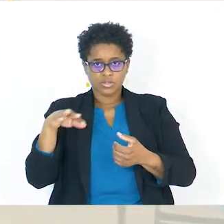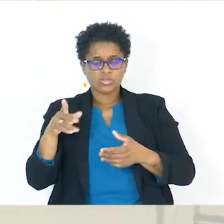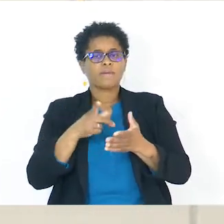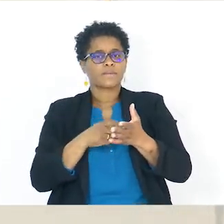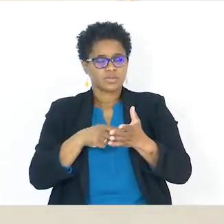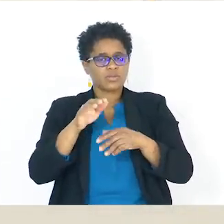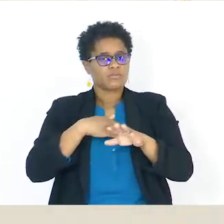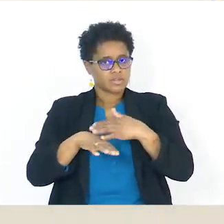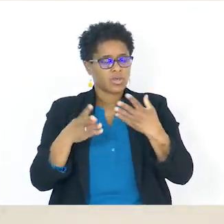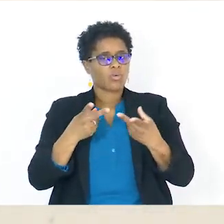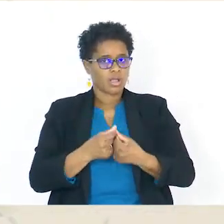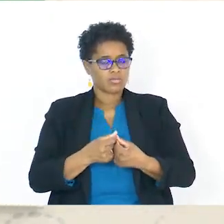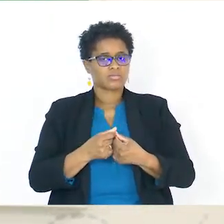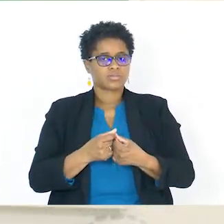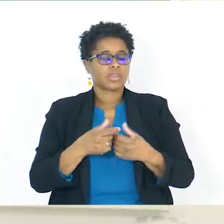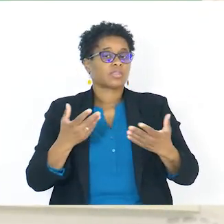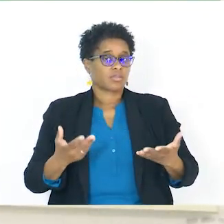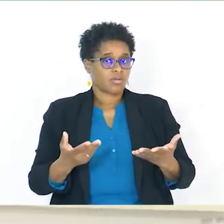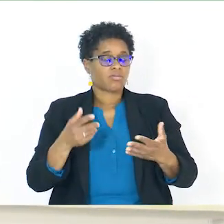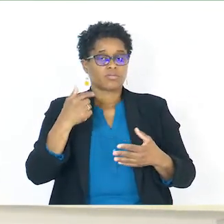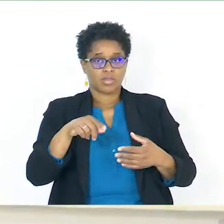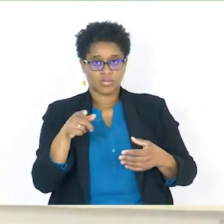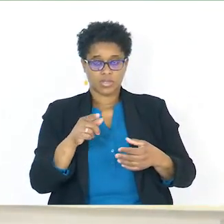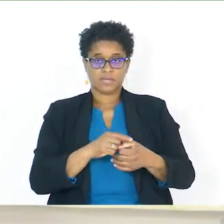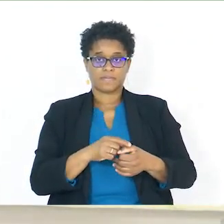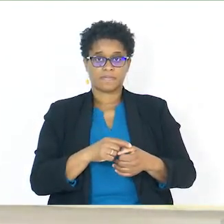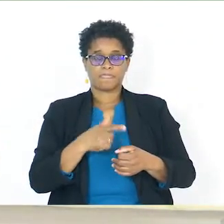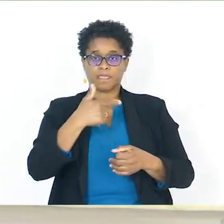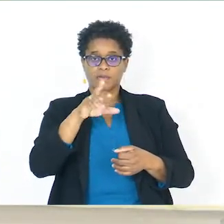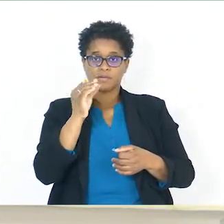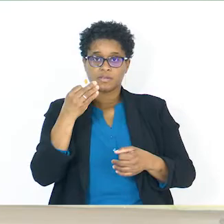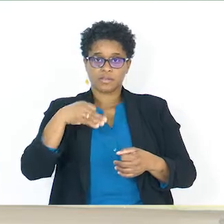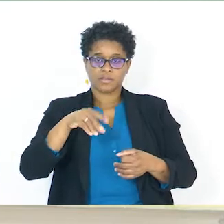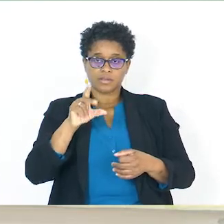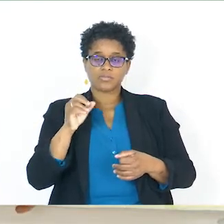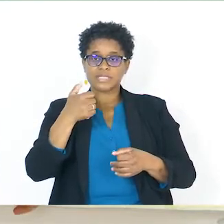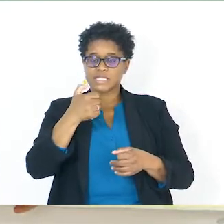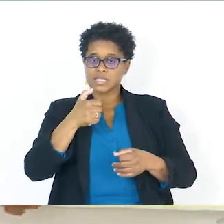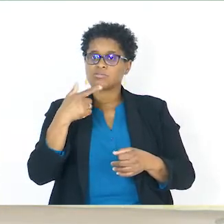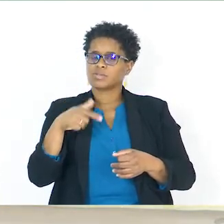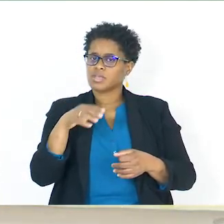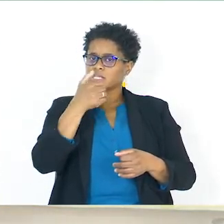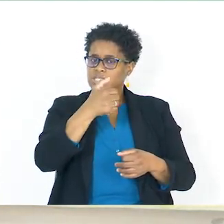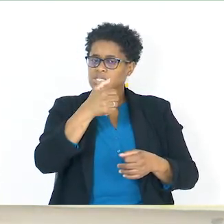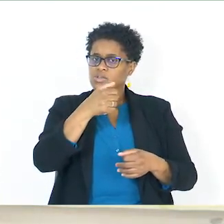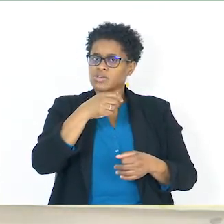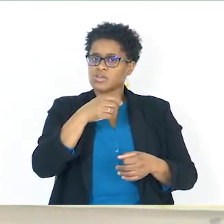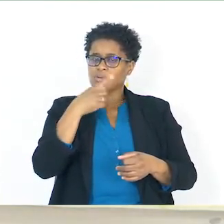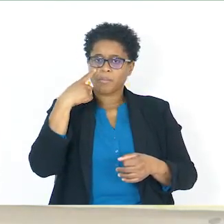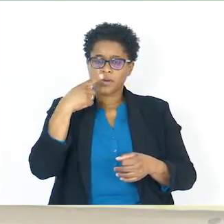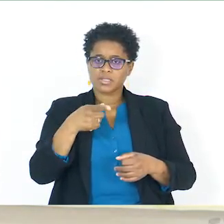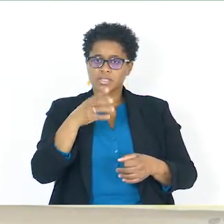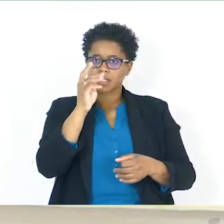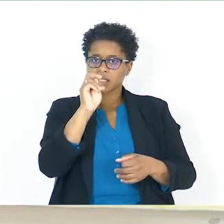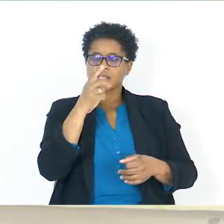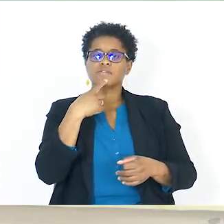meninos. Precisamos fazer cálculos. Então, temos o triplo de 5. Ou seja, 5 vai